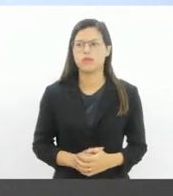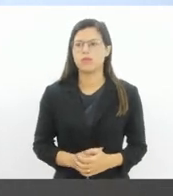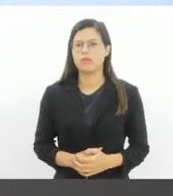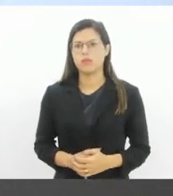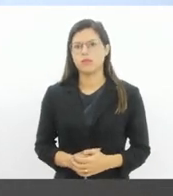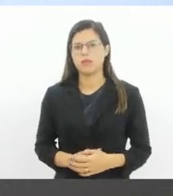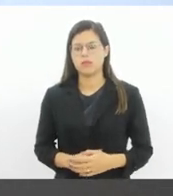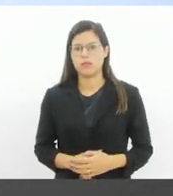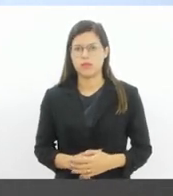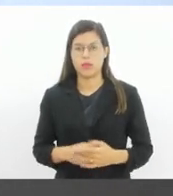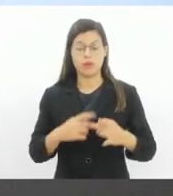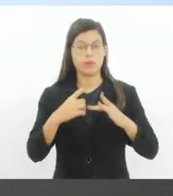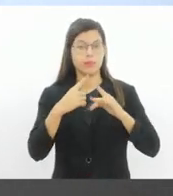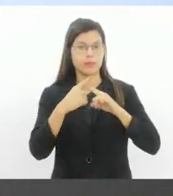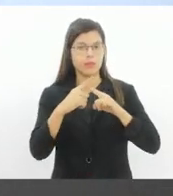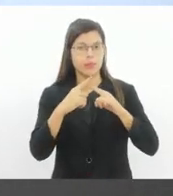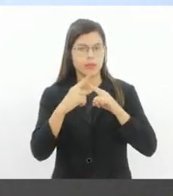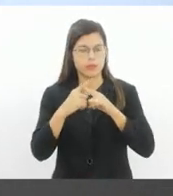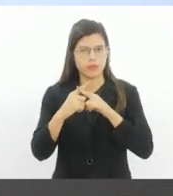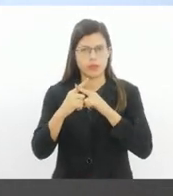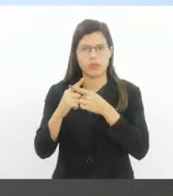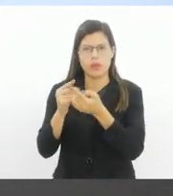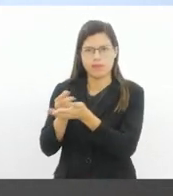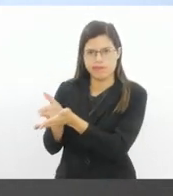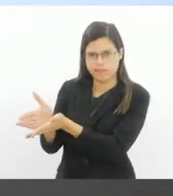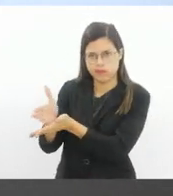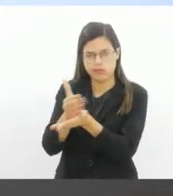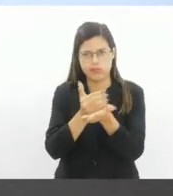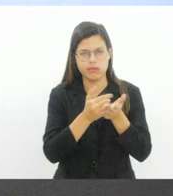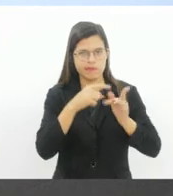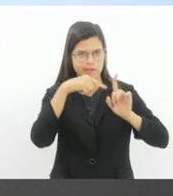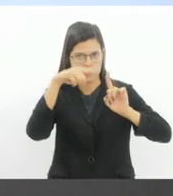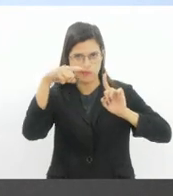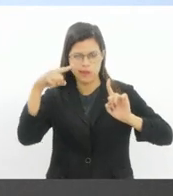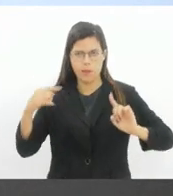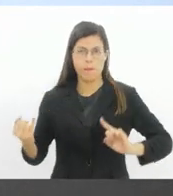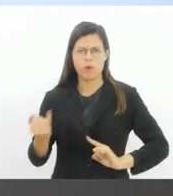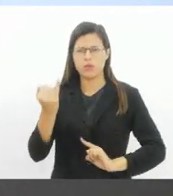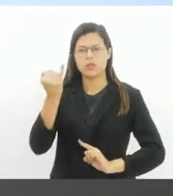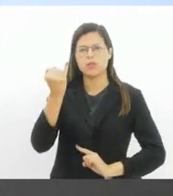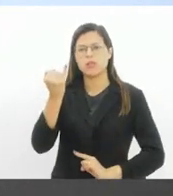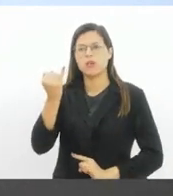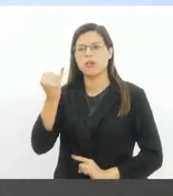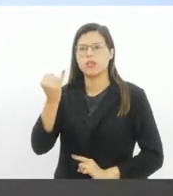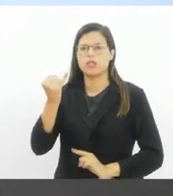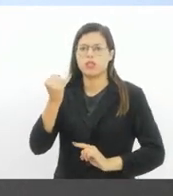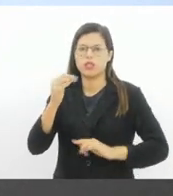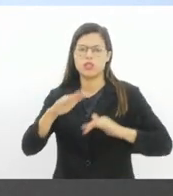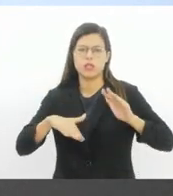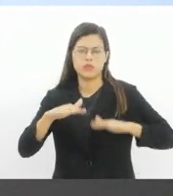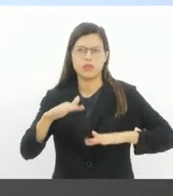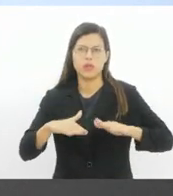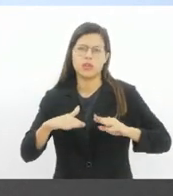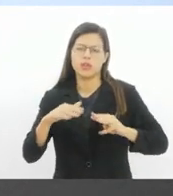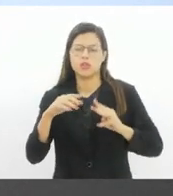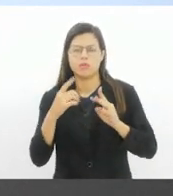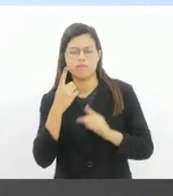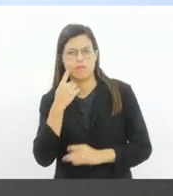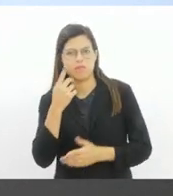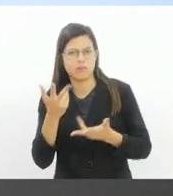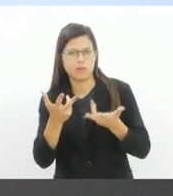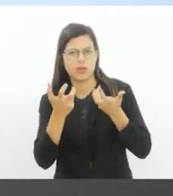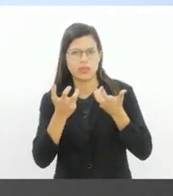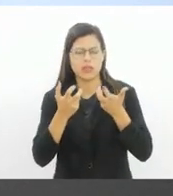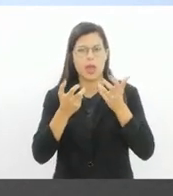E aí, por que que as estatísticas são importantes, né? Se eu fosse só falar dos dados, às vezes a gente, né, subiu, aumentou,